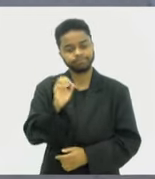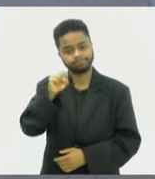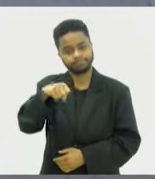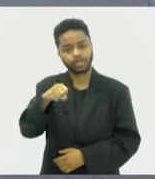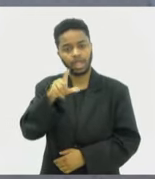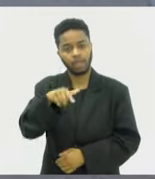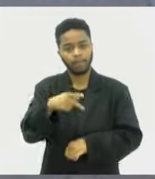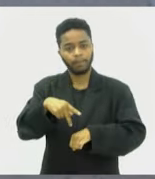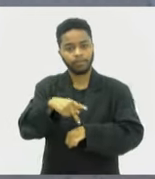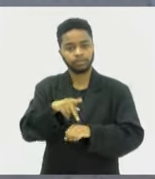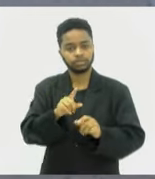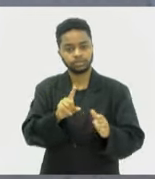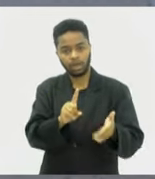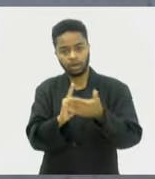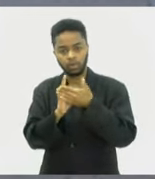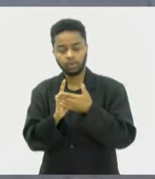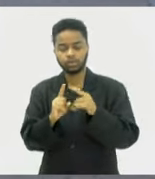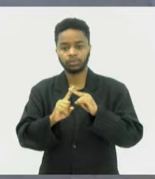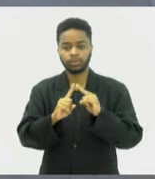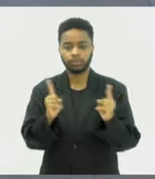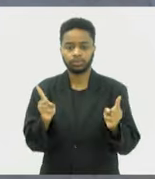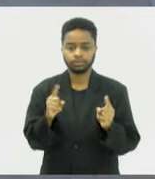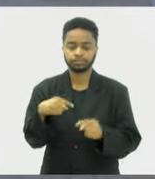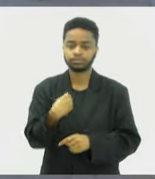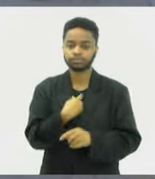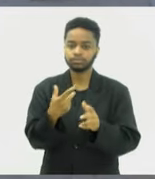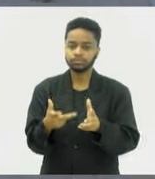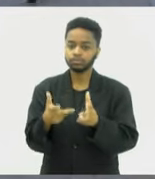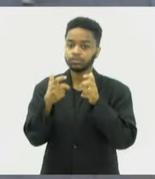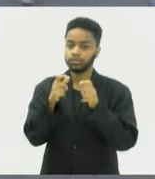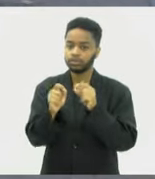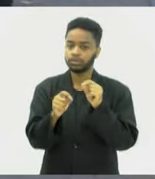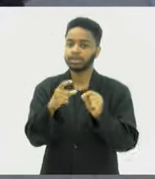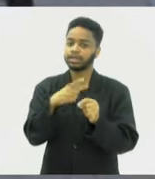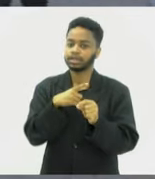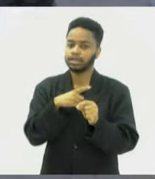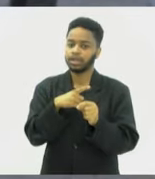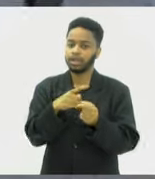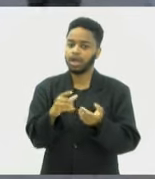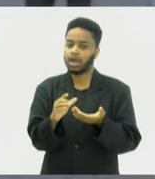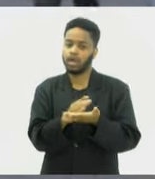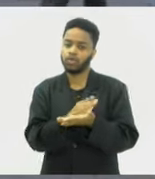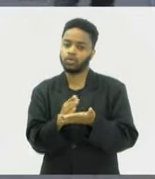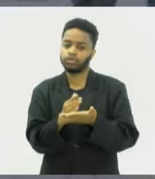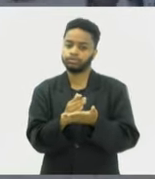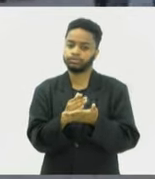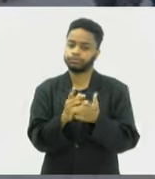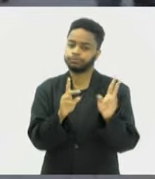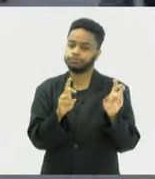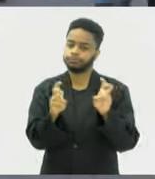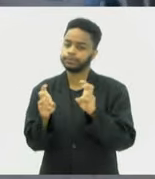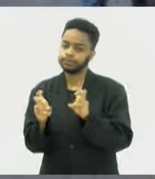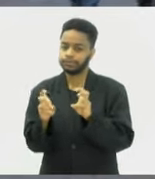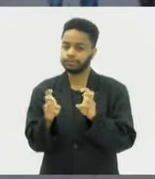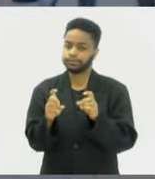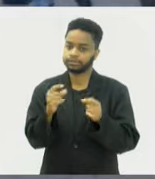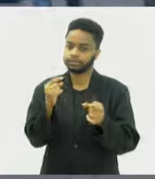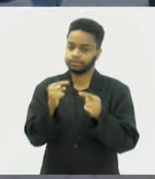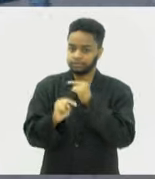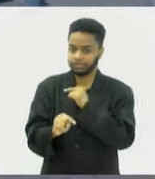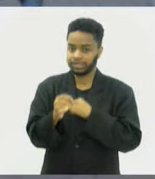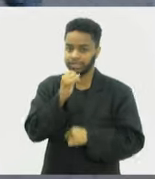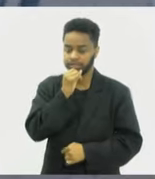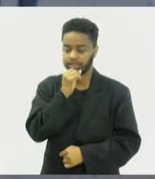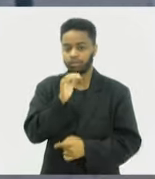acolhedor, porém a gente percebe que existem algumas ressalvas. E aí eu gostaria de trazer especificamente falando o caso de